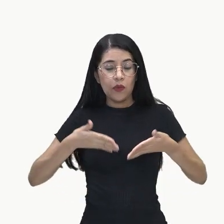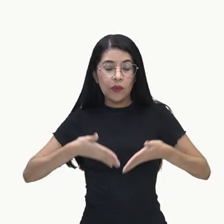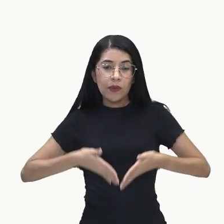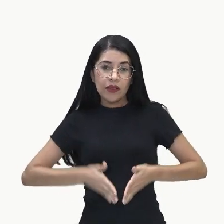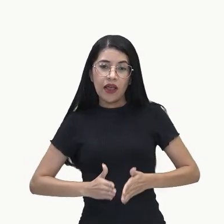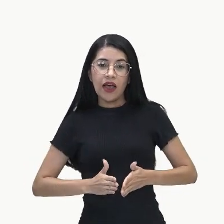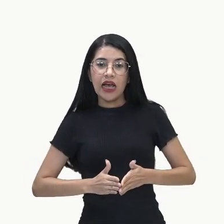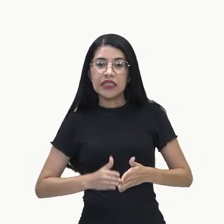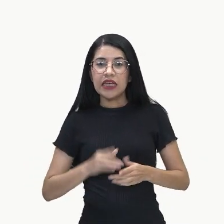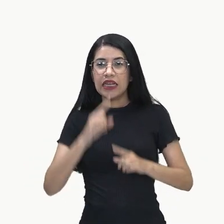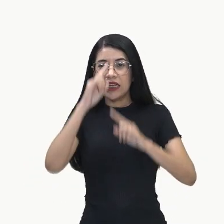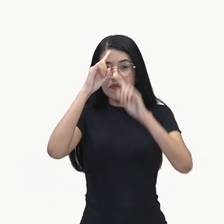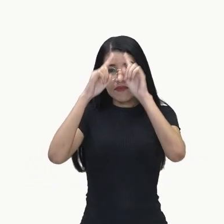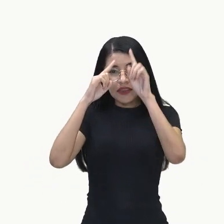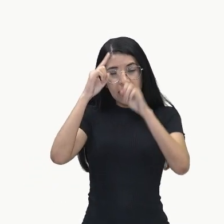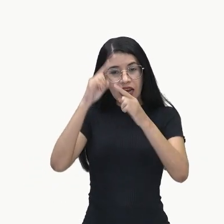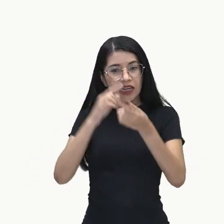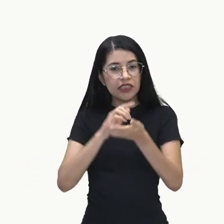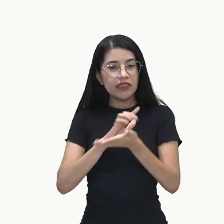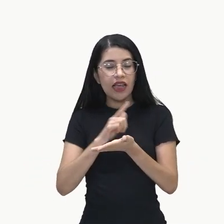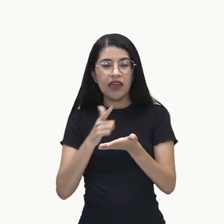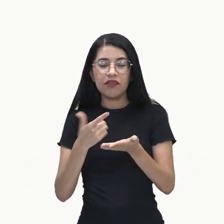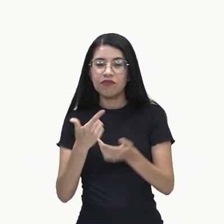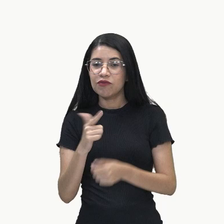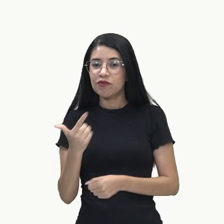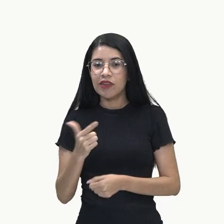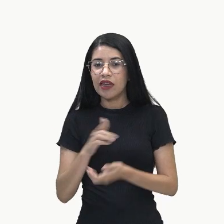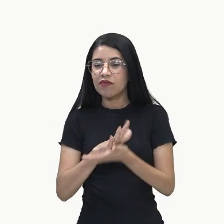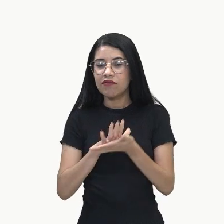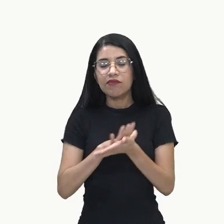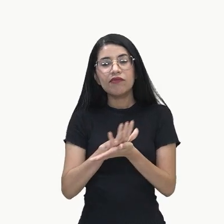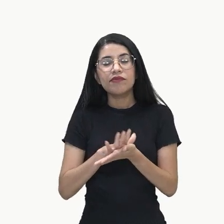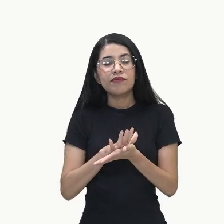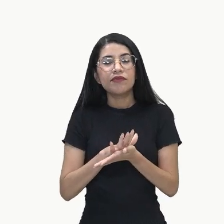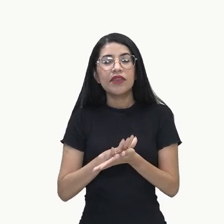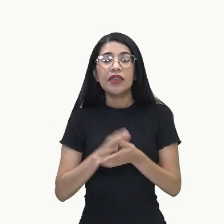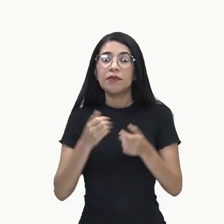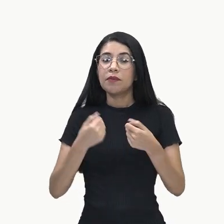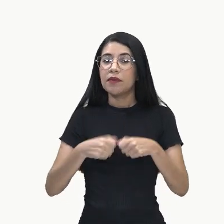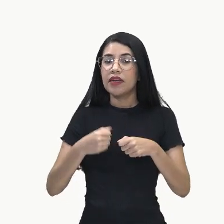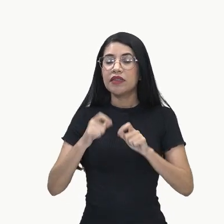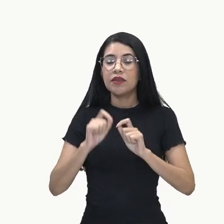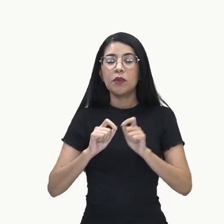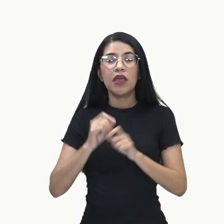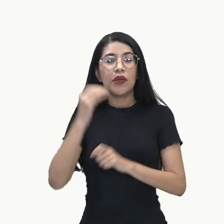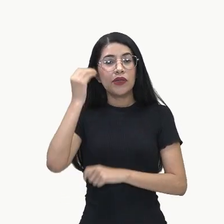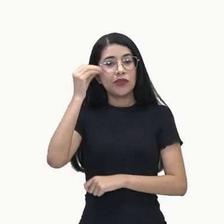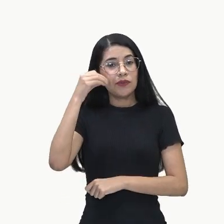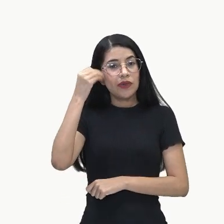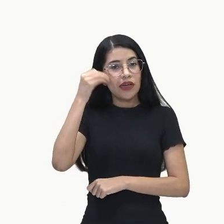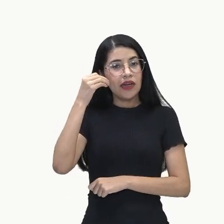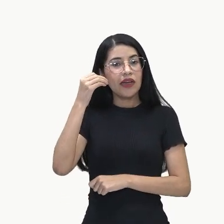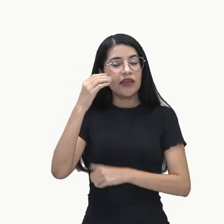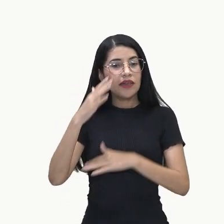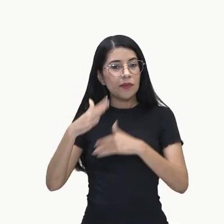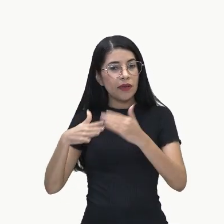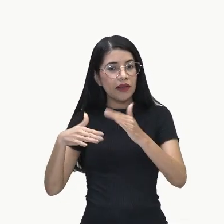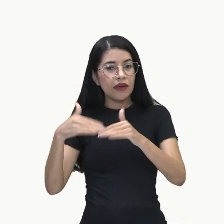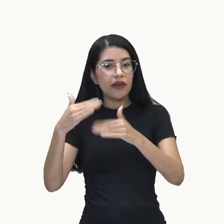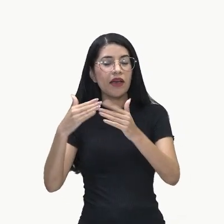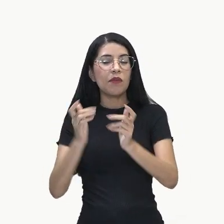desprovidos de ideias e vamos necessitar do quê? Das experiências